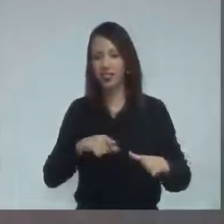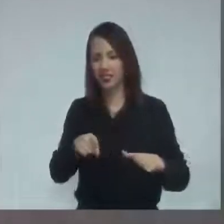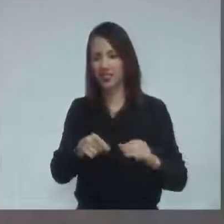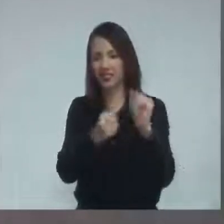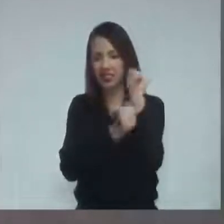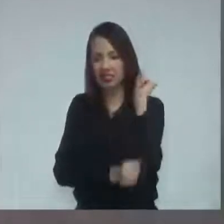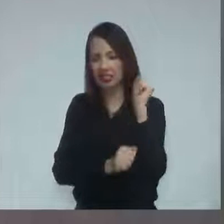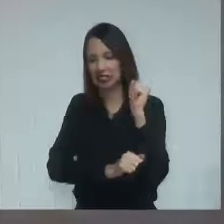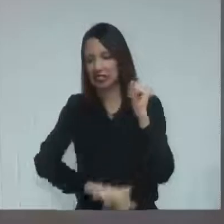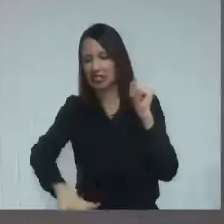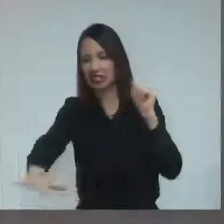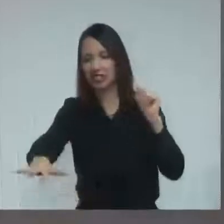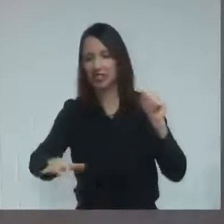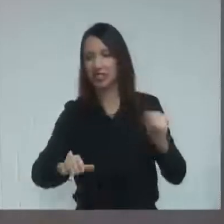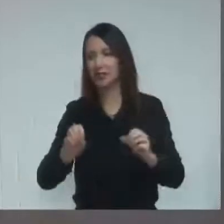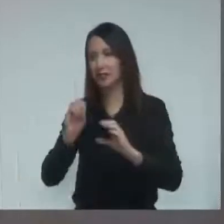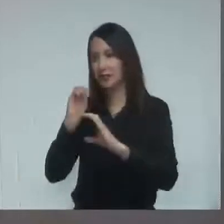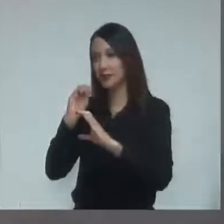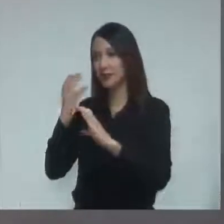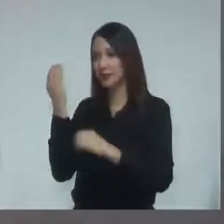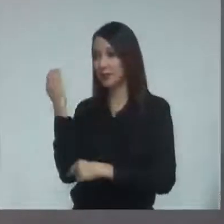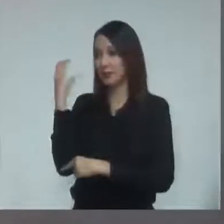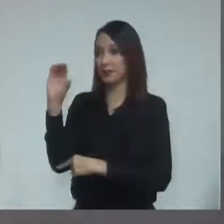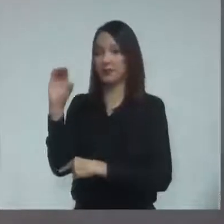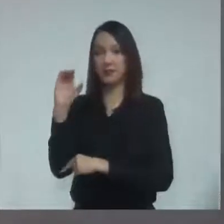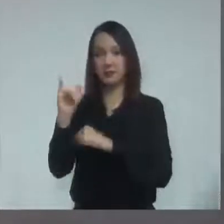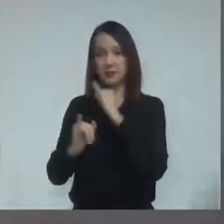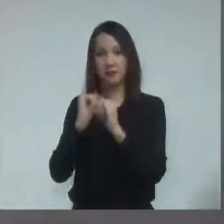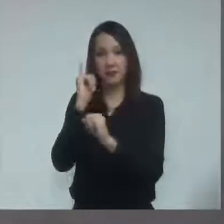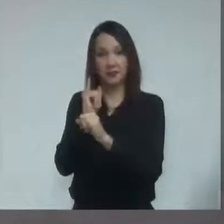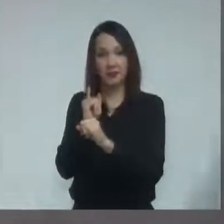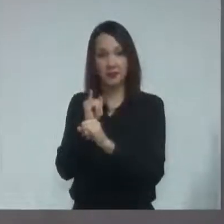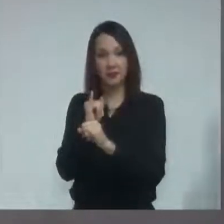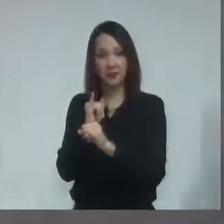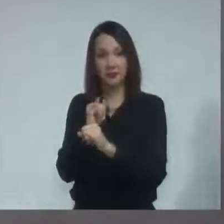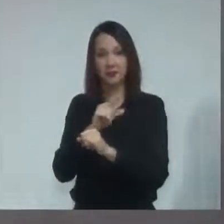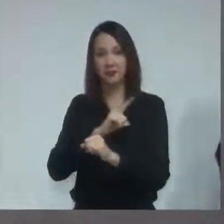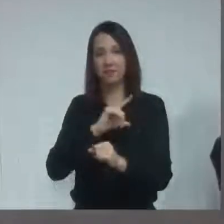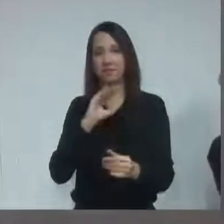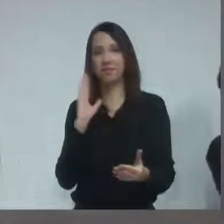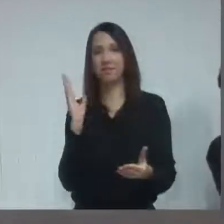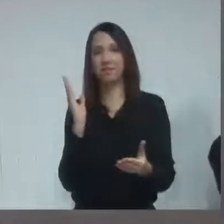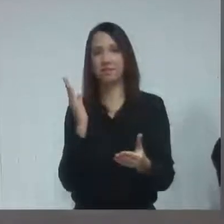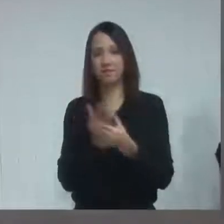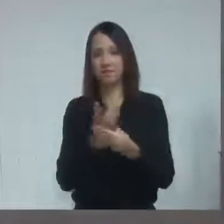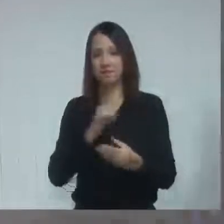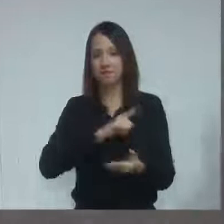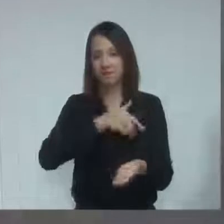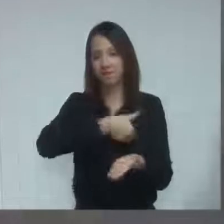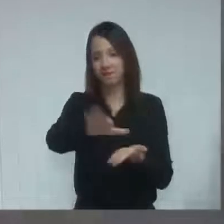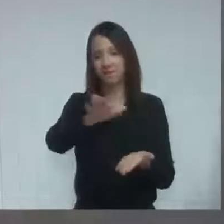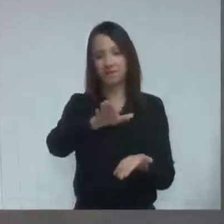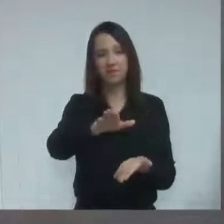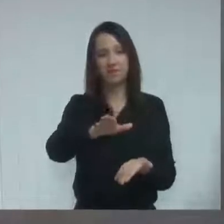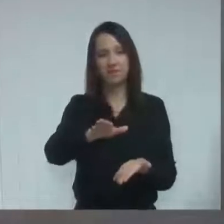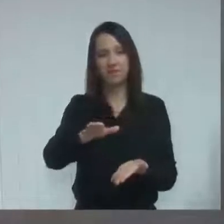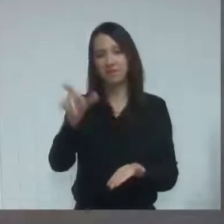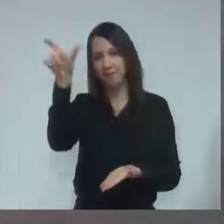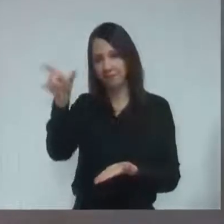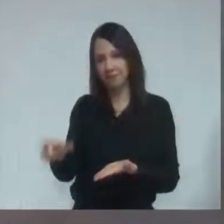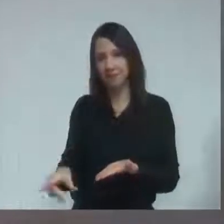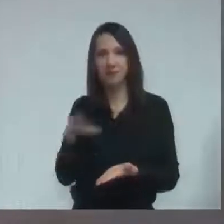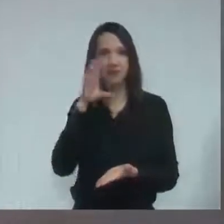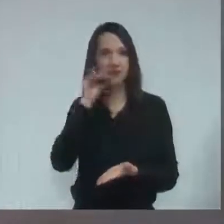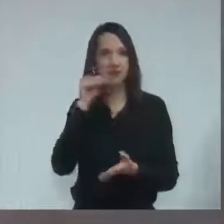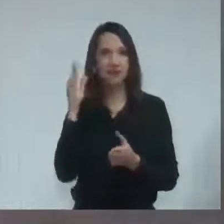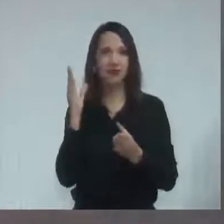redes sociais, e a pena que lhe foi dada foi a demissão, né, um servidor concursado.